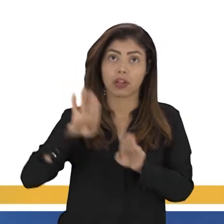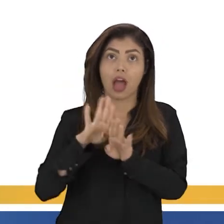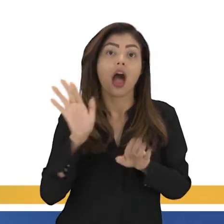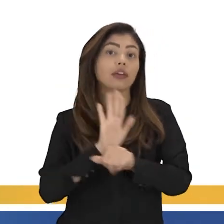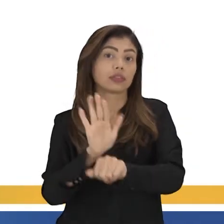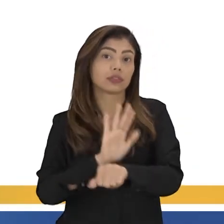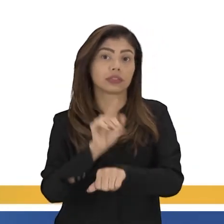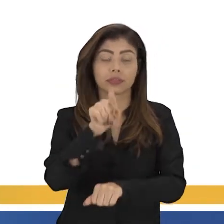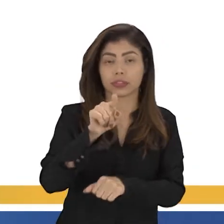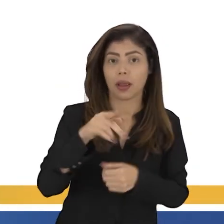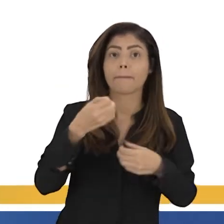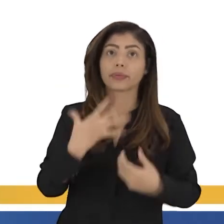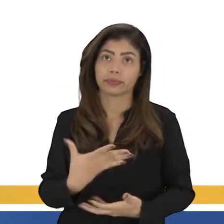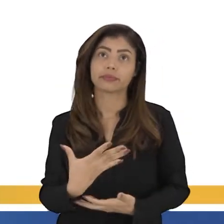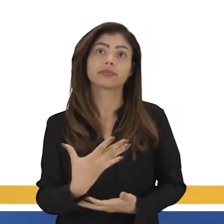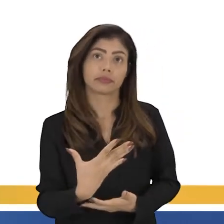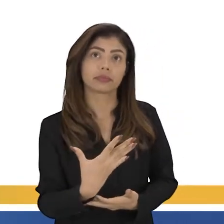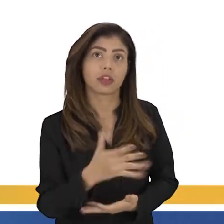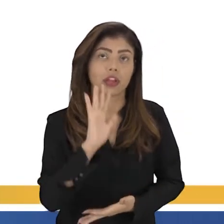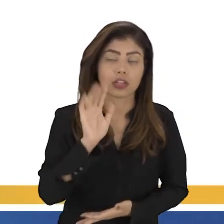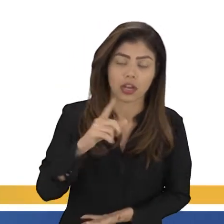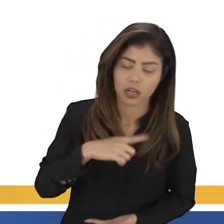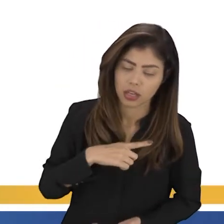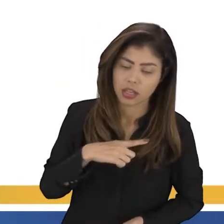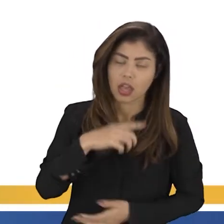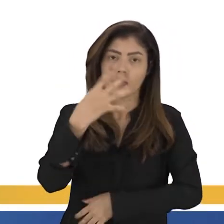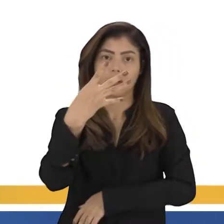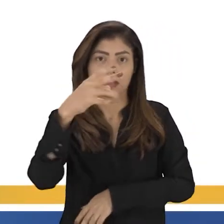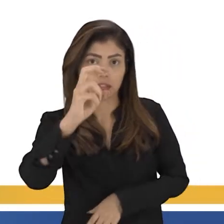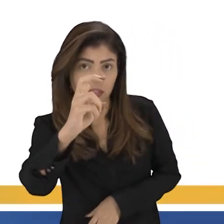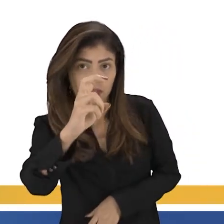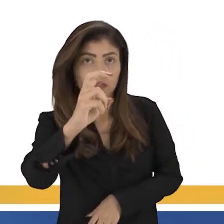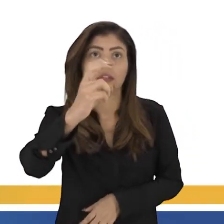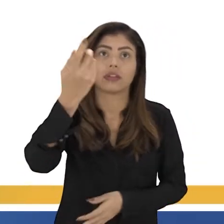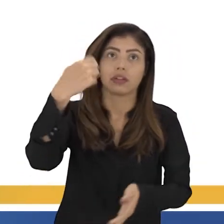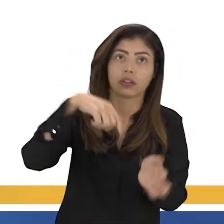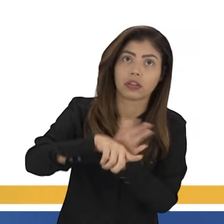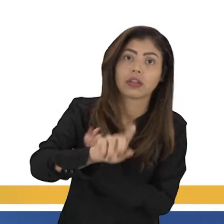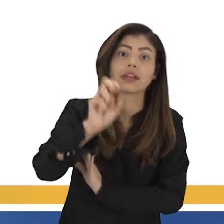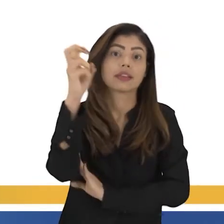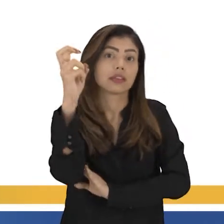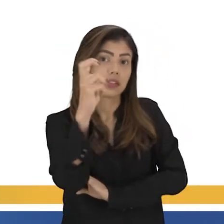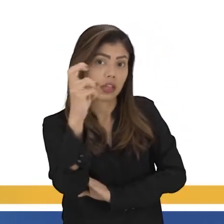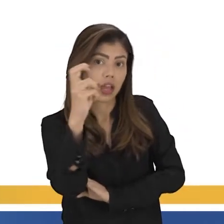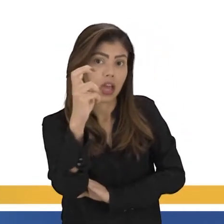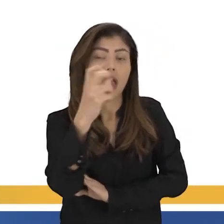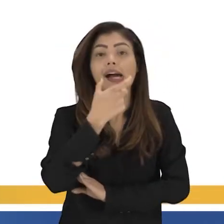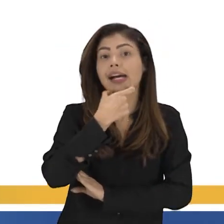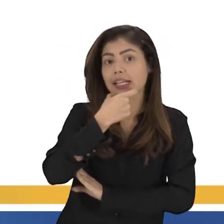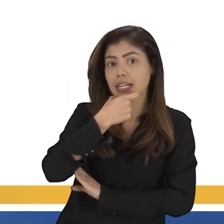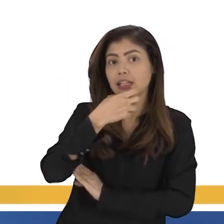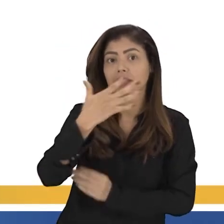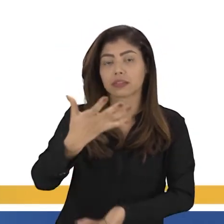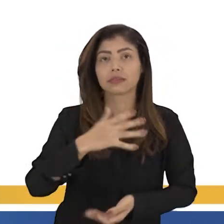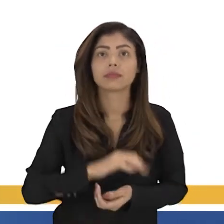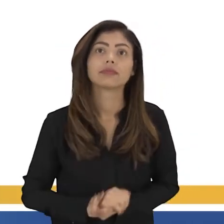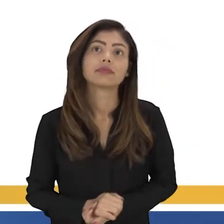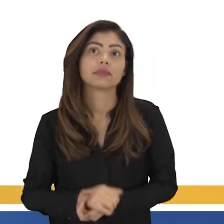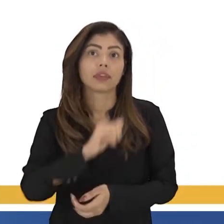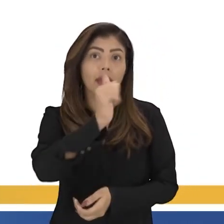ajuda bastante, já que nessa área nós temos 45 questões, sendo que 5 delas são de inglês, ou